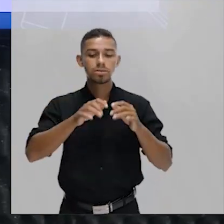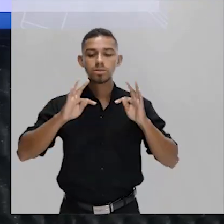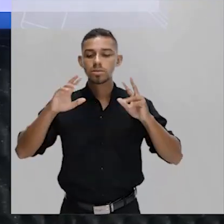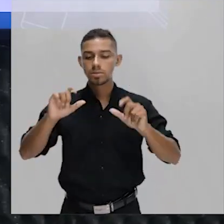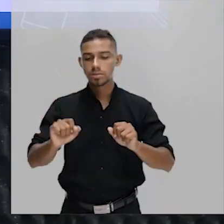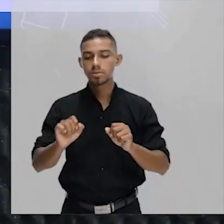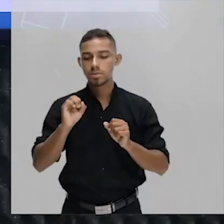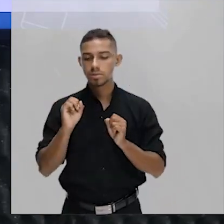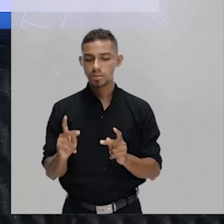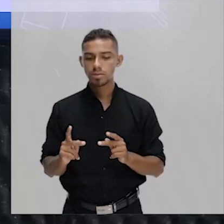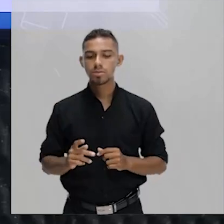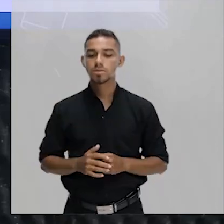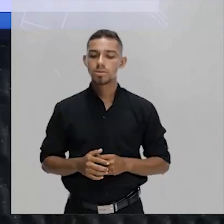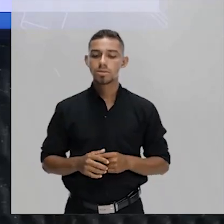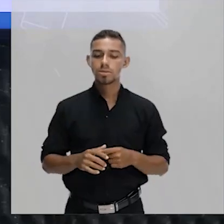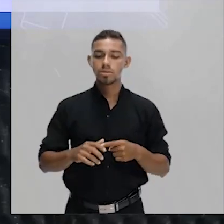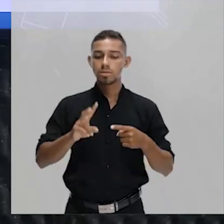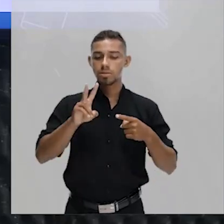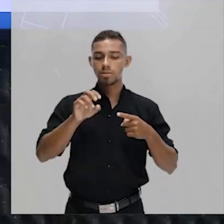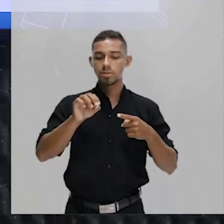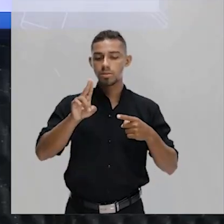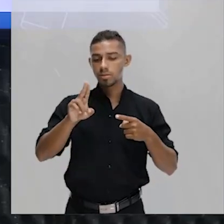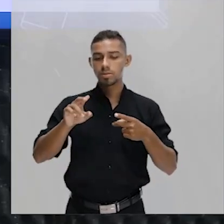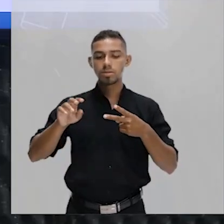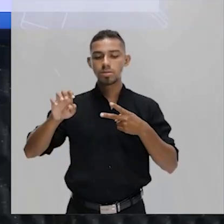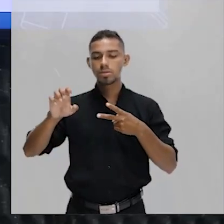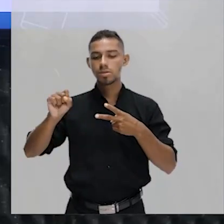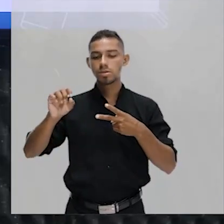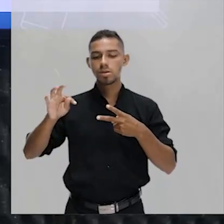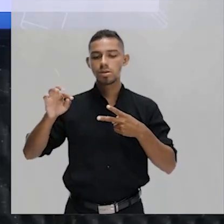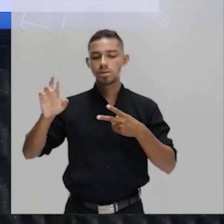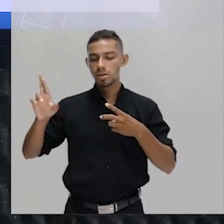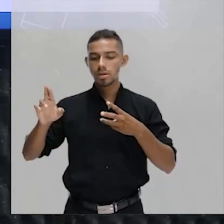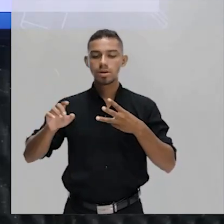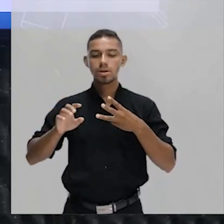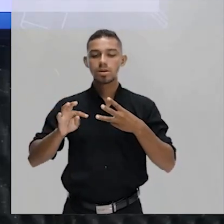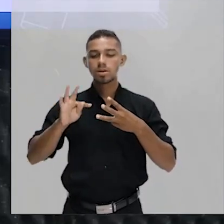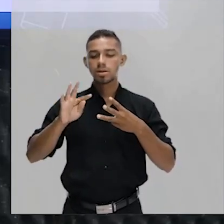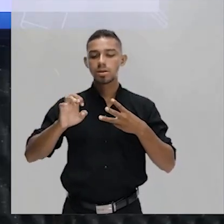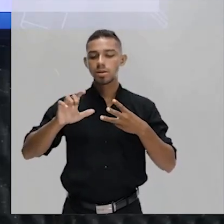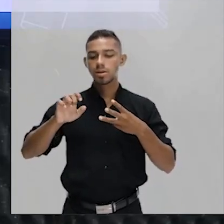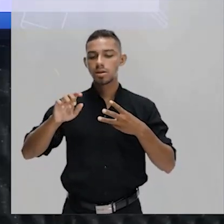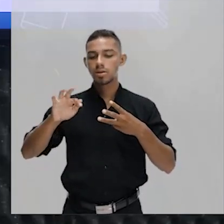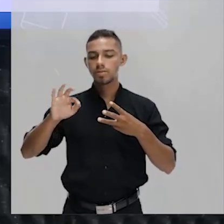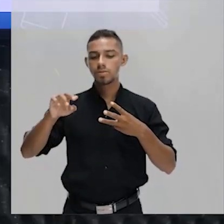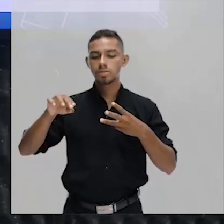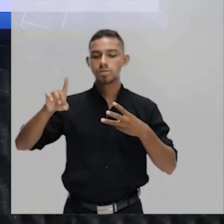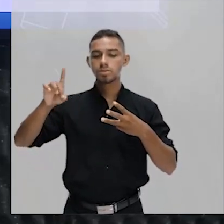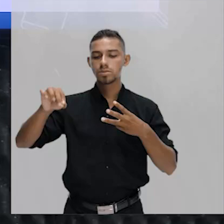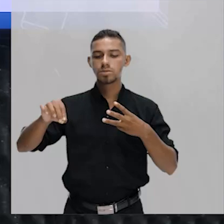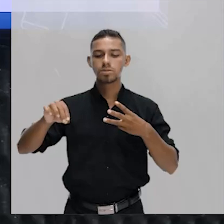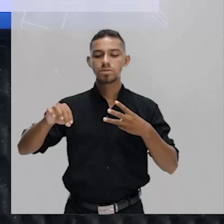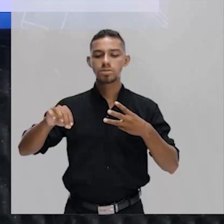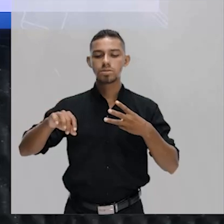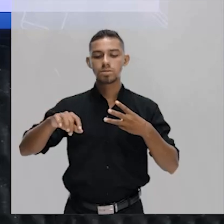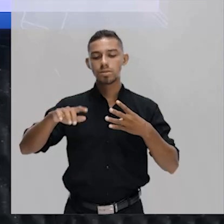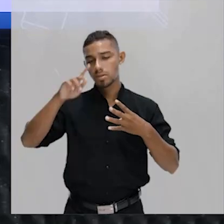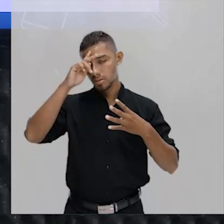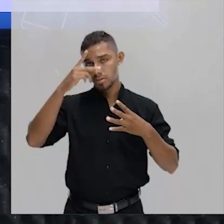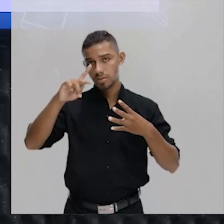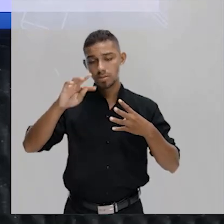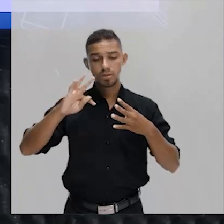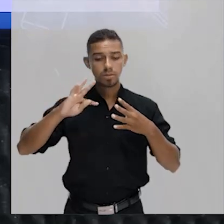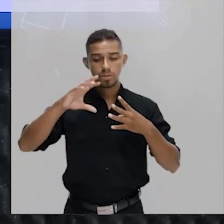quantos verbos ele utilizou apenas para indicar que telefonaria. Então, ele poderia usar apenas uma forma verbal. E ele